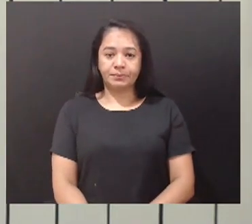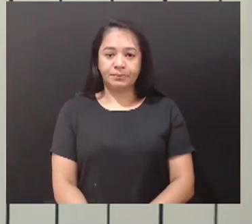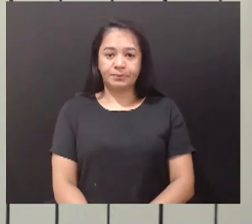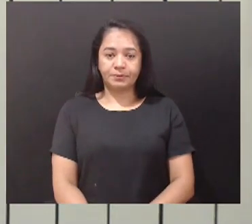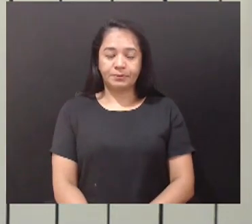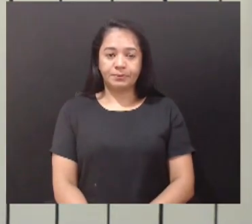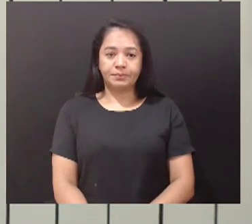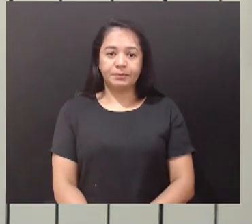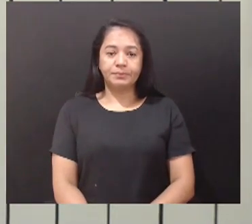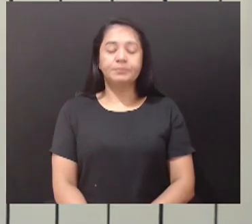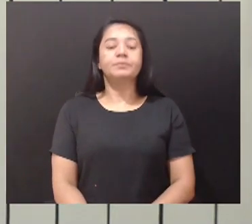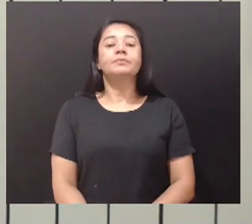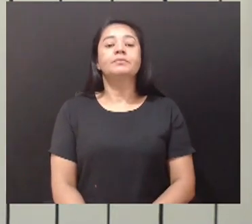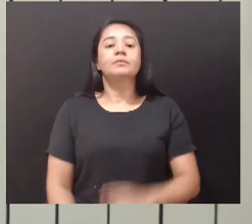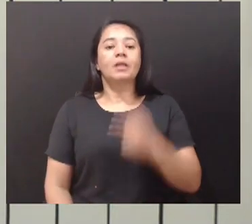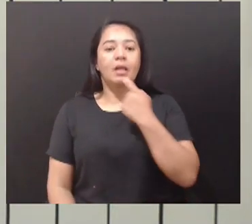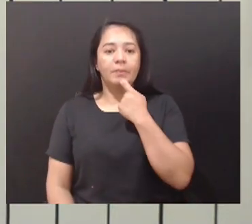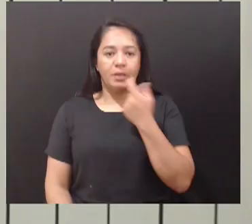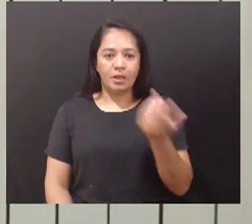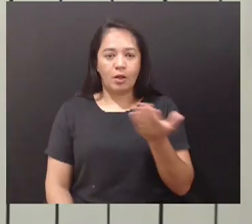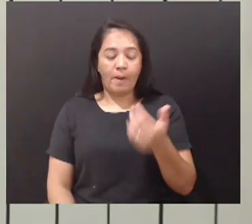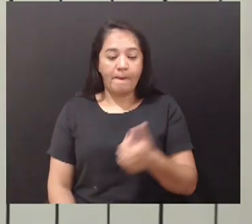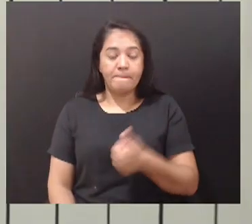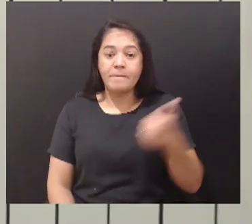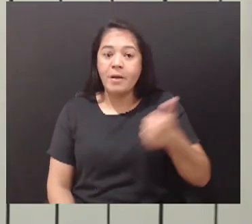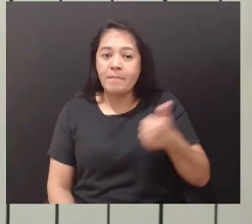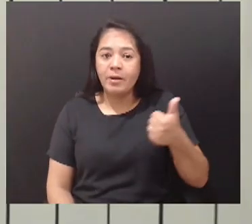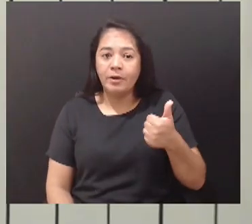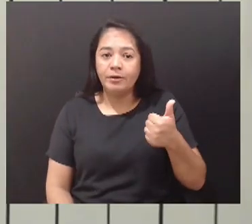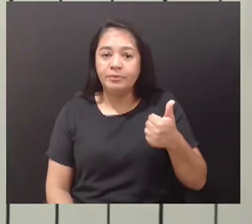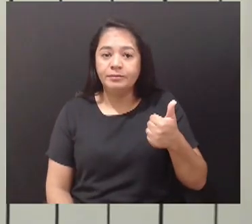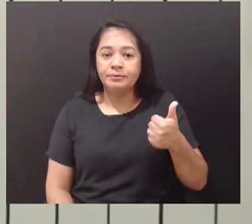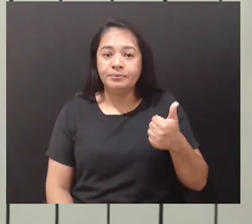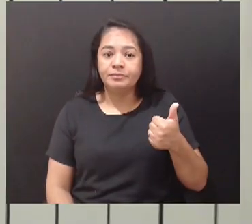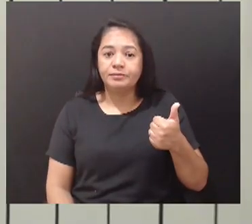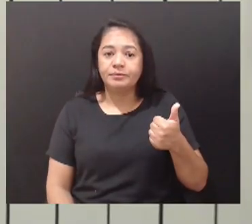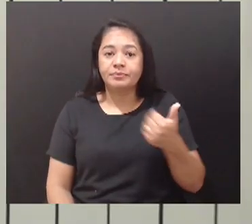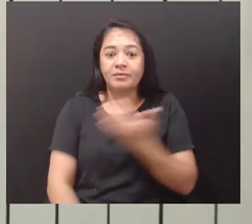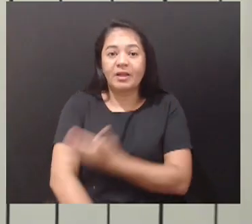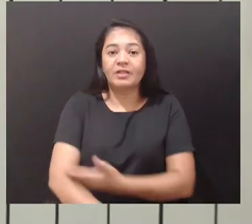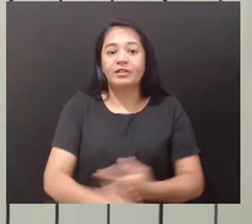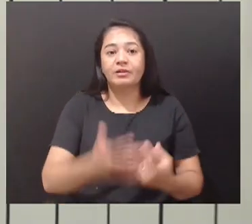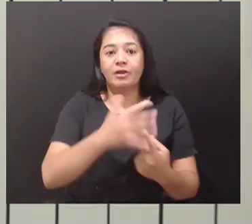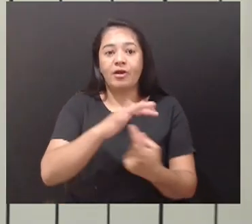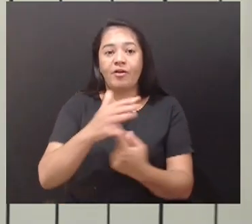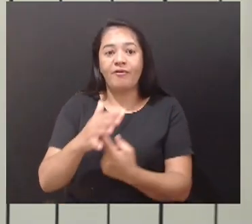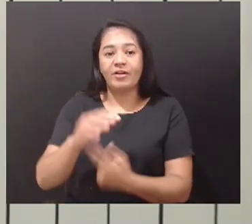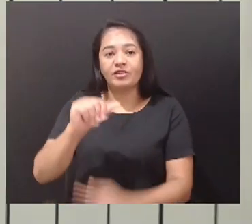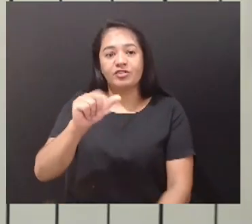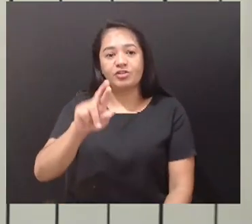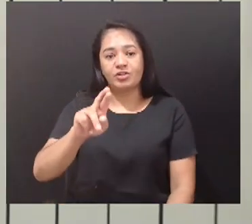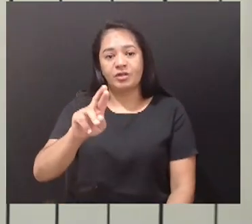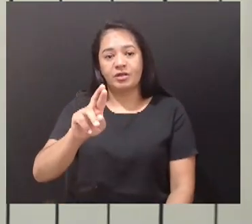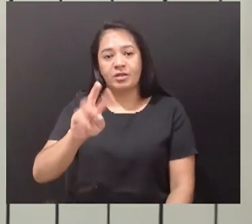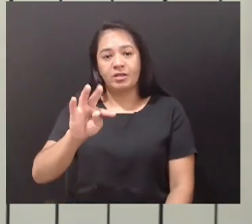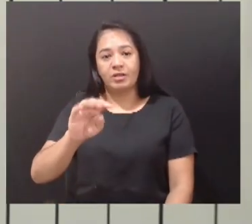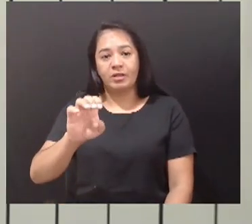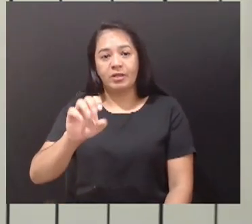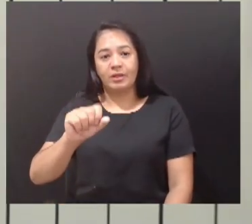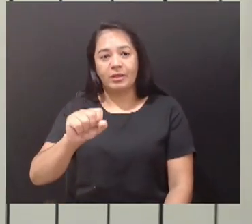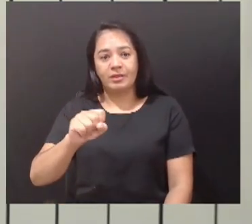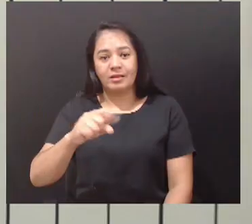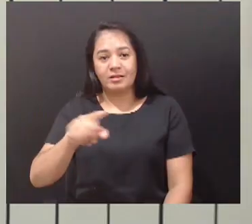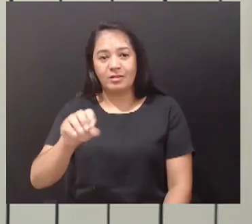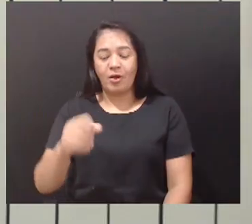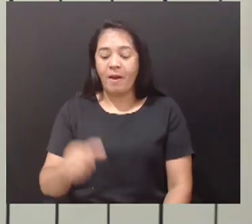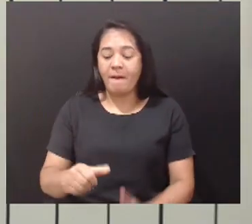Campinas recebe pela primeira vez a tradicional Feira de Artesão, a primeira Criativa Campinas. É uma feira